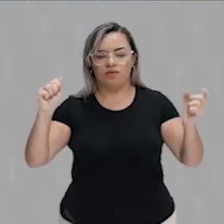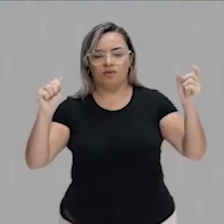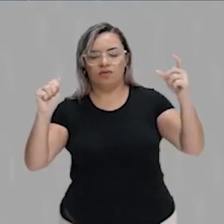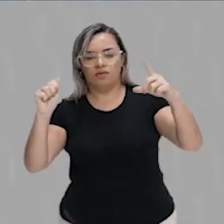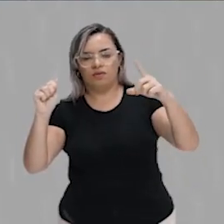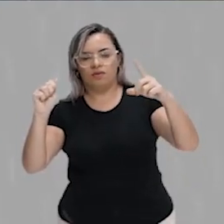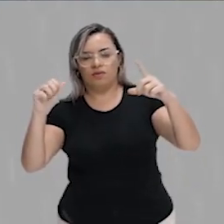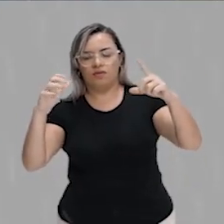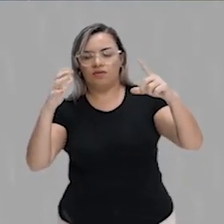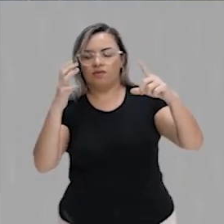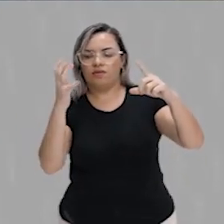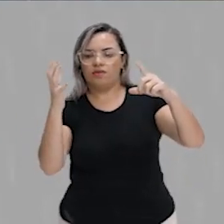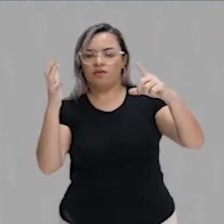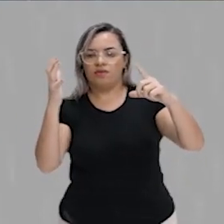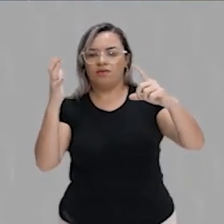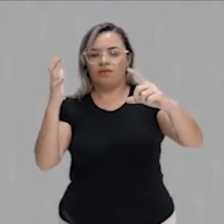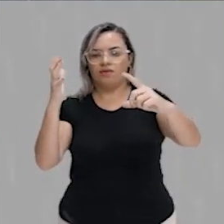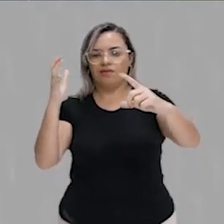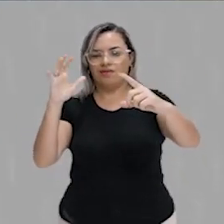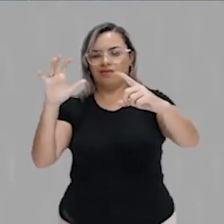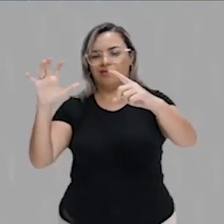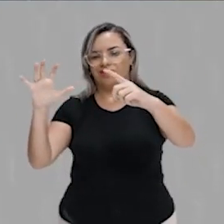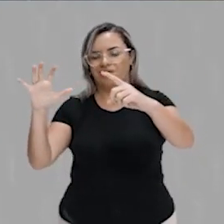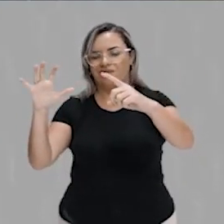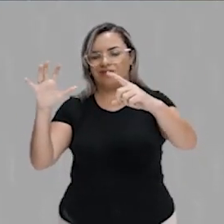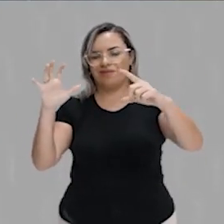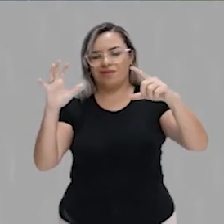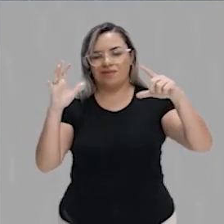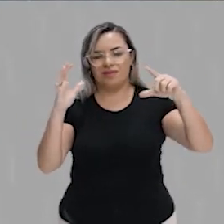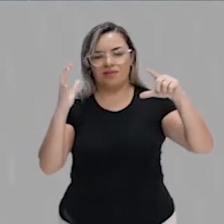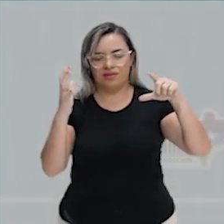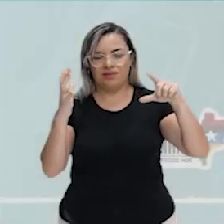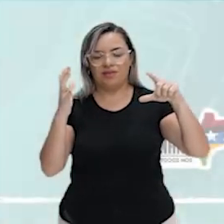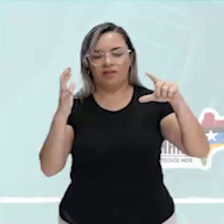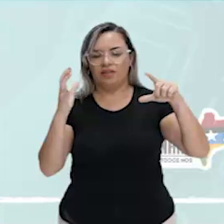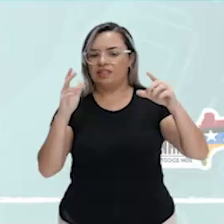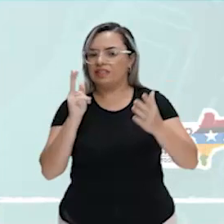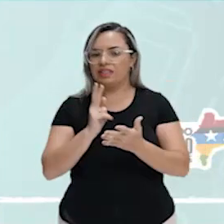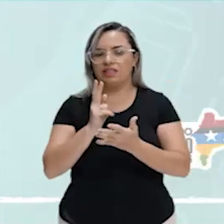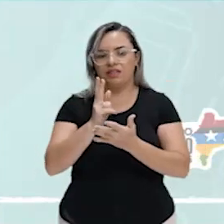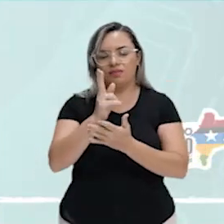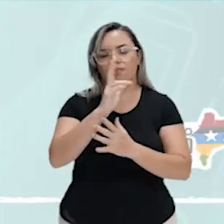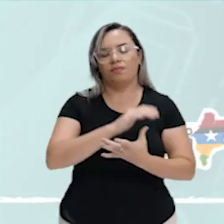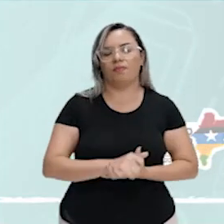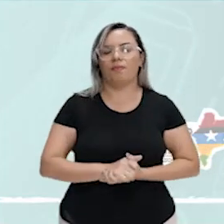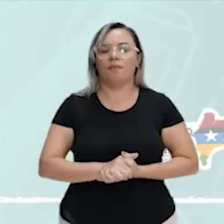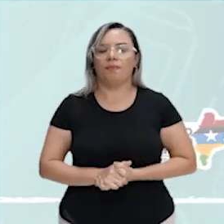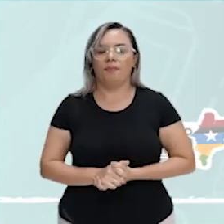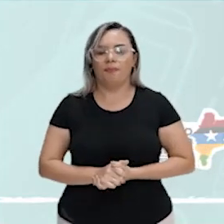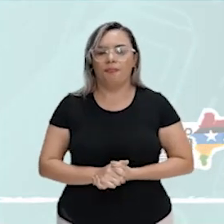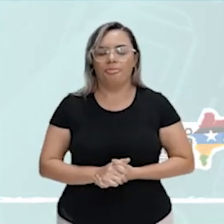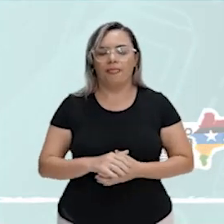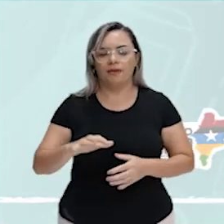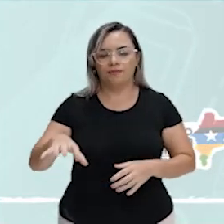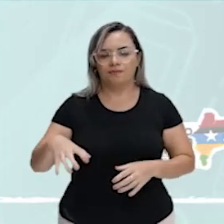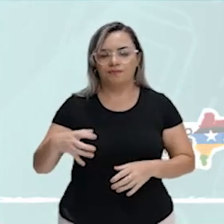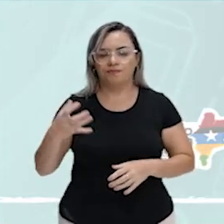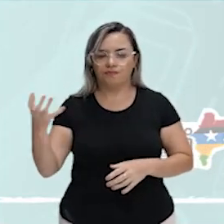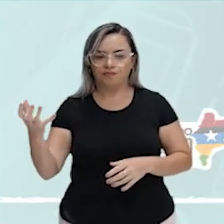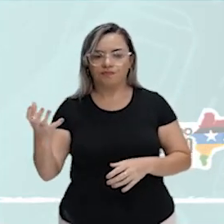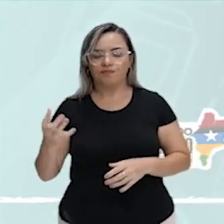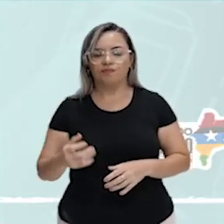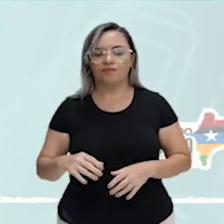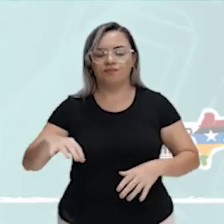auxina, que faz com que a planta cresça na direção da luz. Então, basicamente, é isso aqui, pessoal, que está acontecendo. Ó,